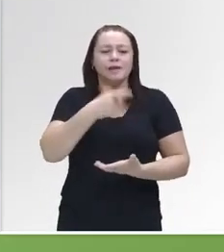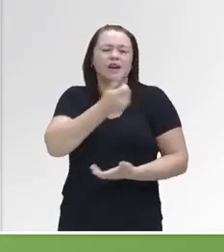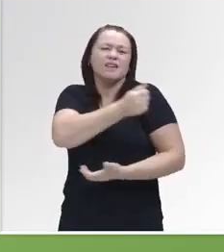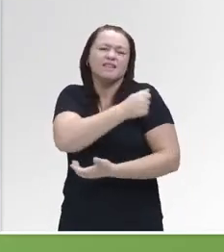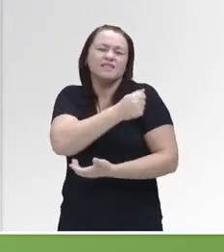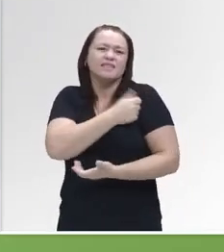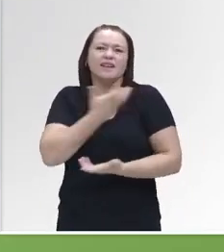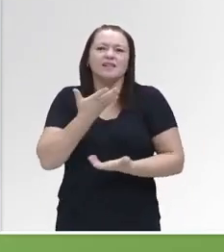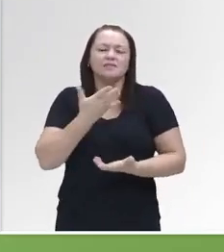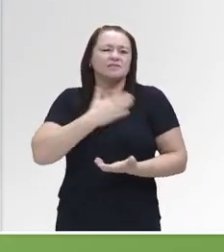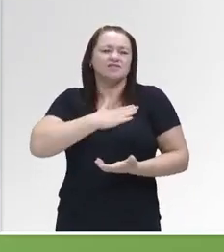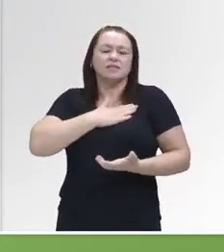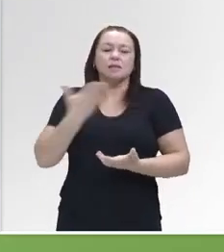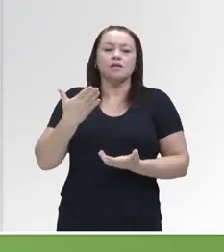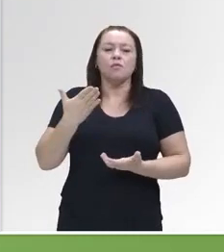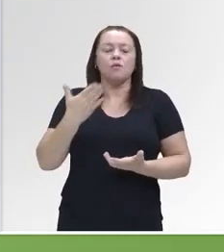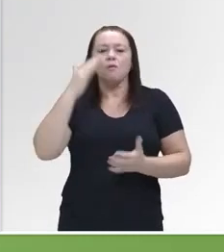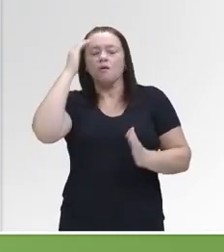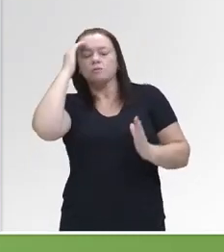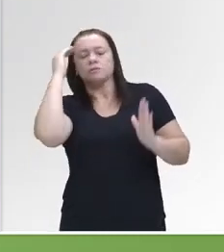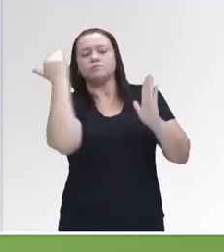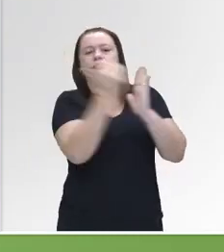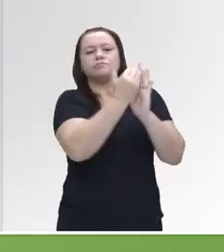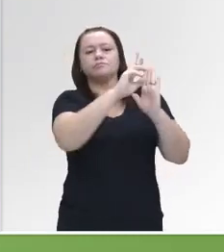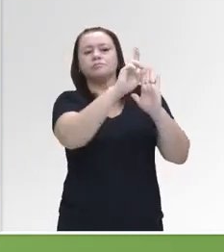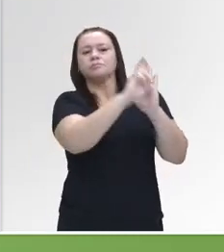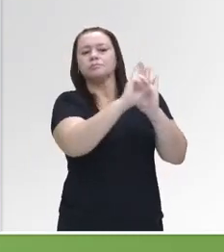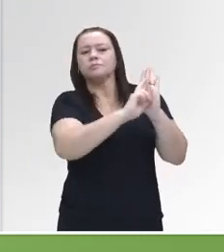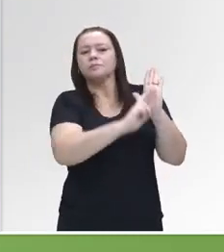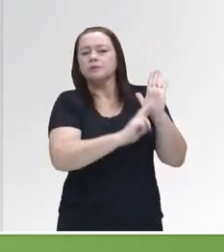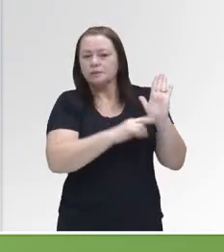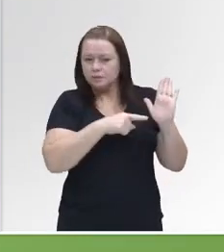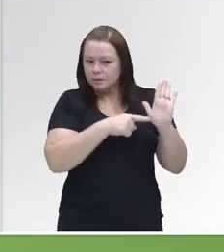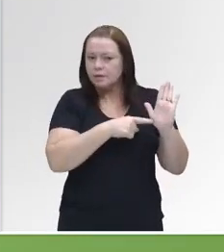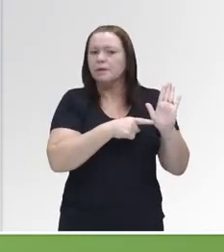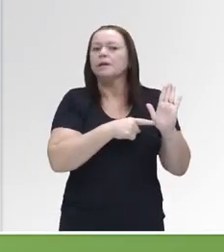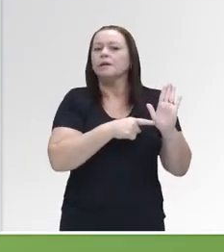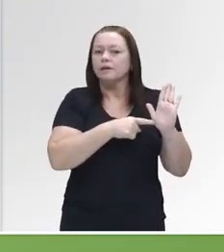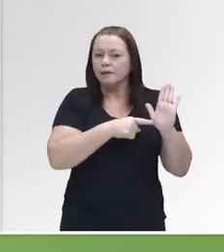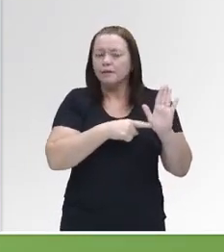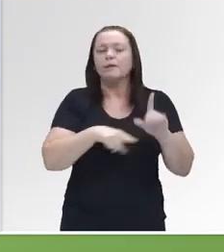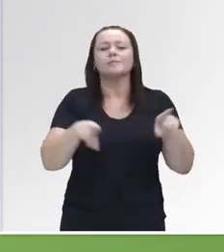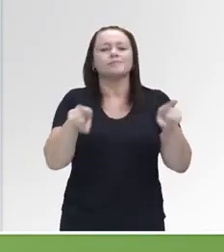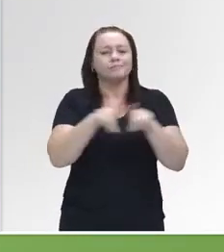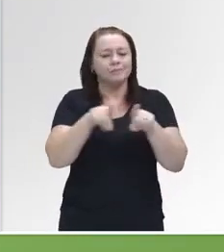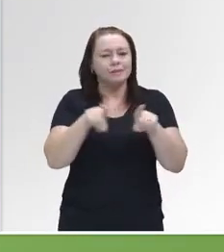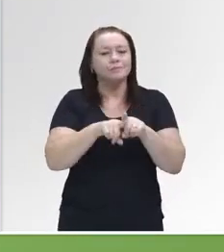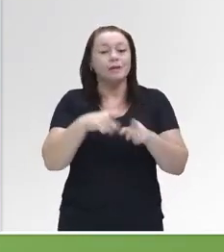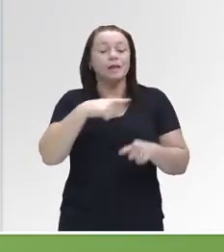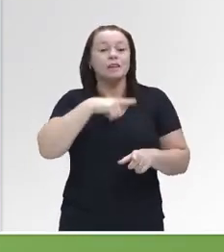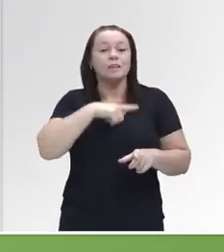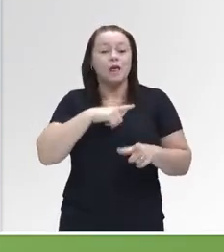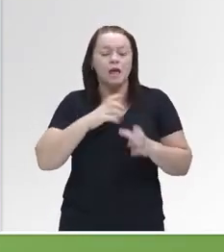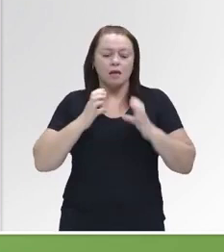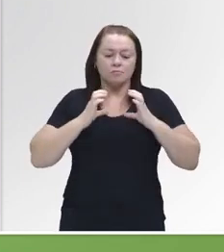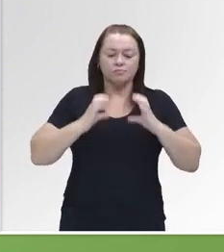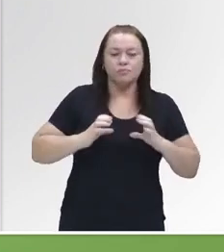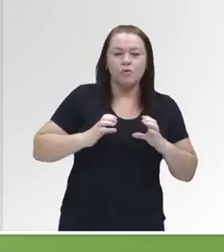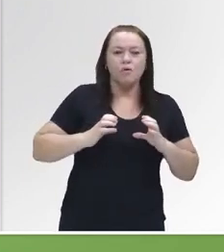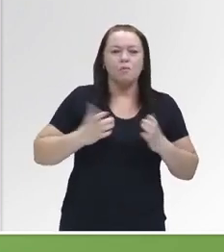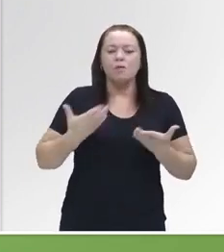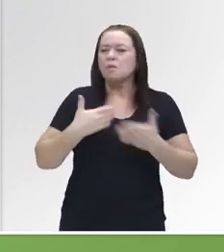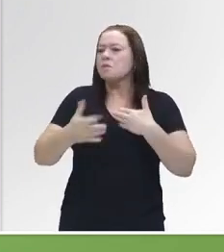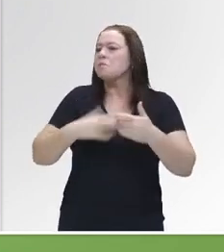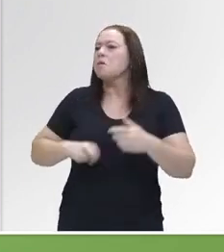muito de cumprir regras, né? De cumprir normas. Às vezes também pelos seus comportamentos, subir escada, subir